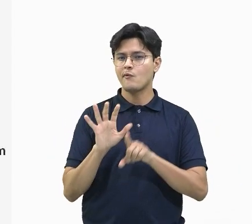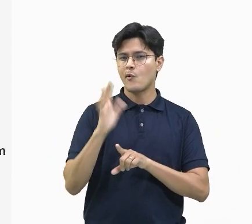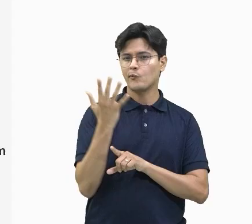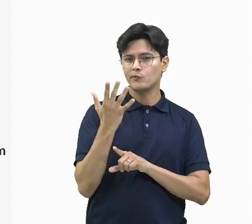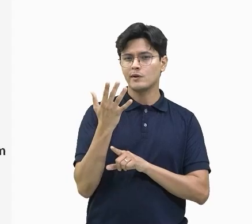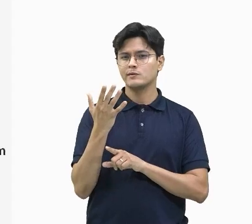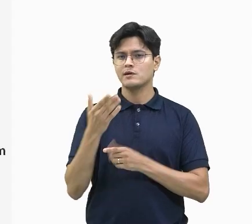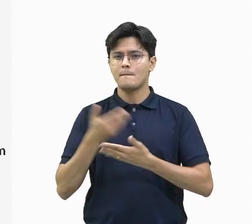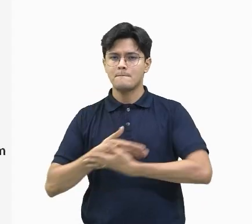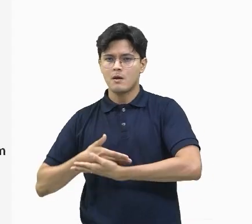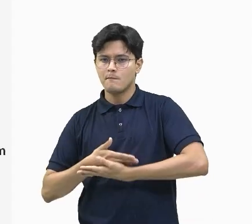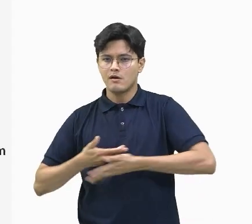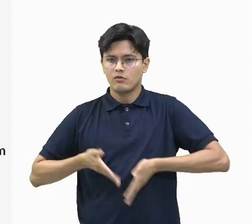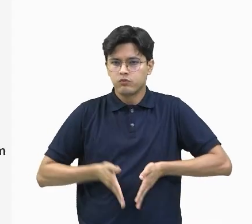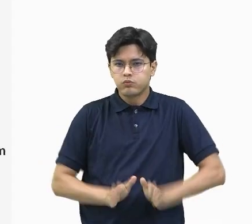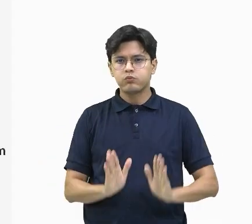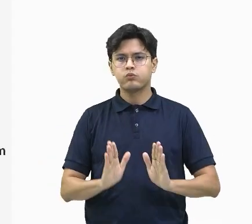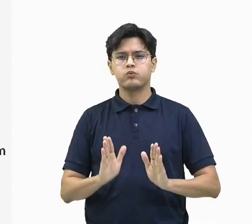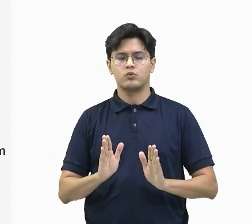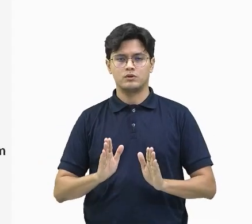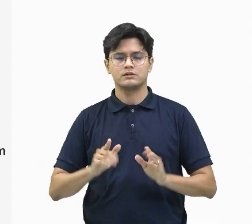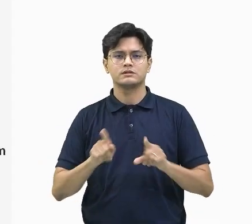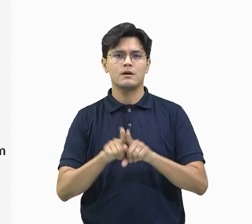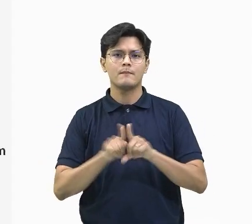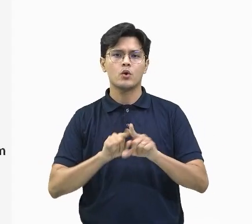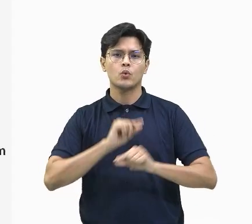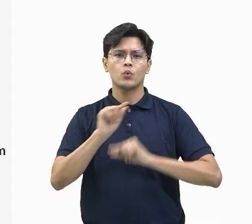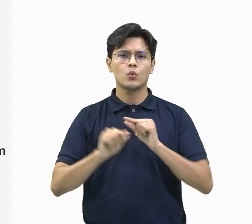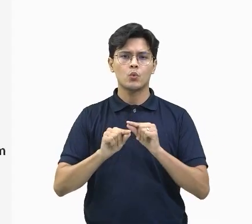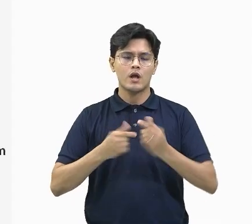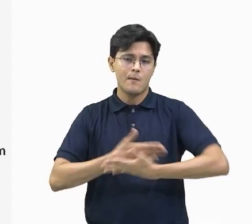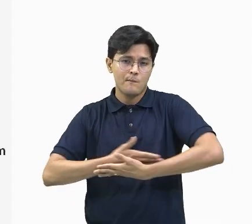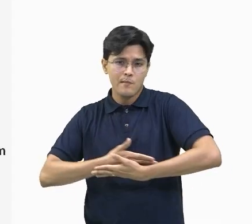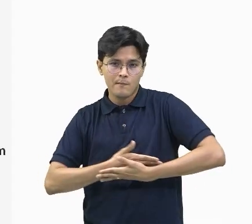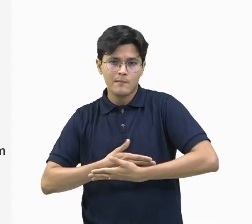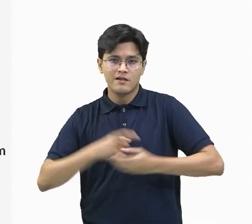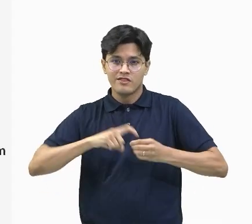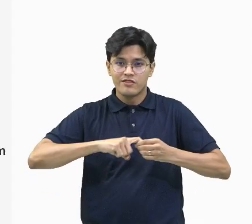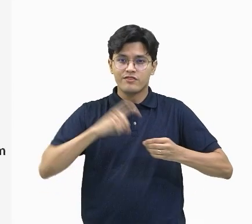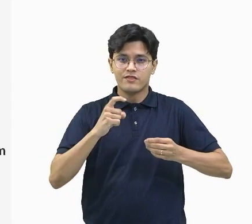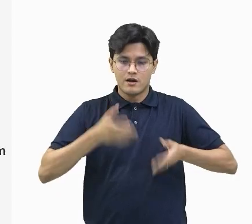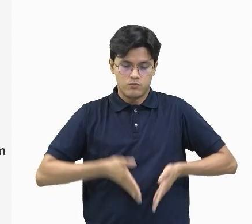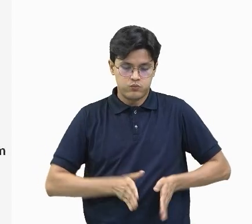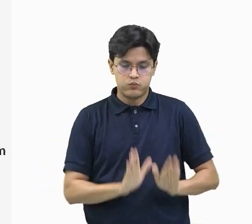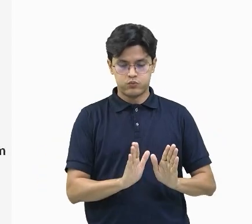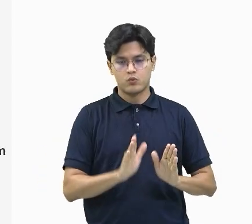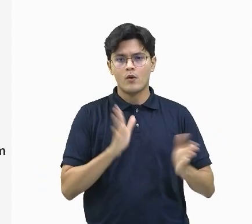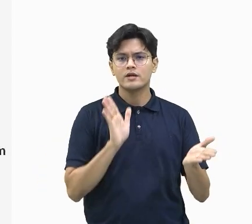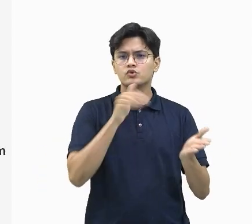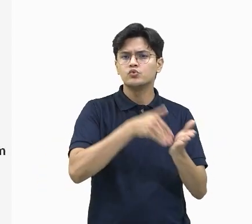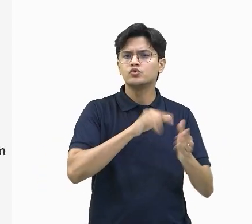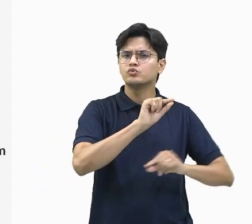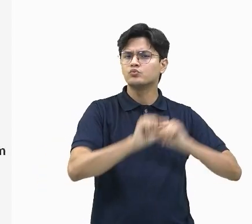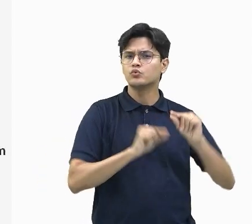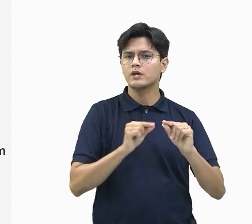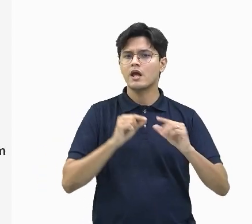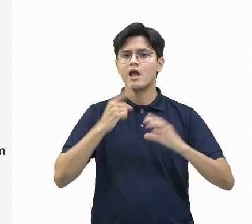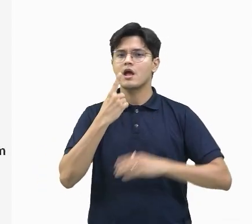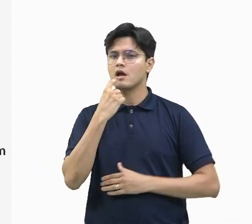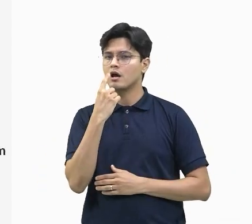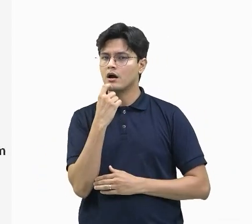do bebê por essa abertura. Então, o bebê sai. Por último, temos essa etapa de dequitação, onde é feita